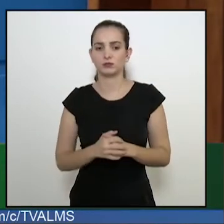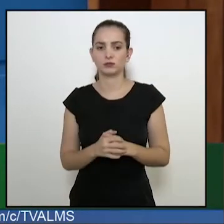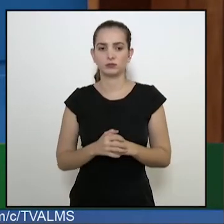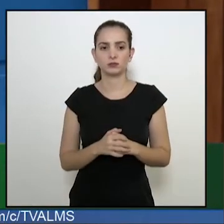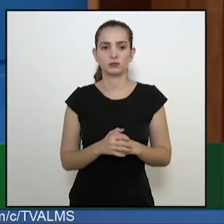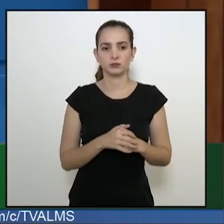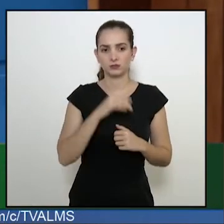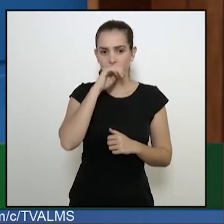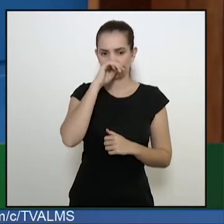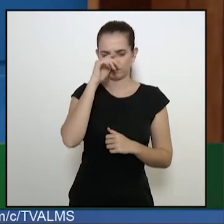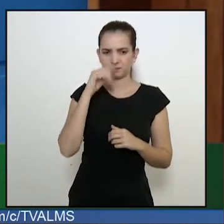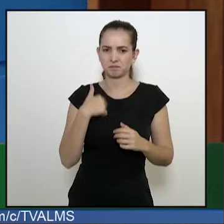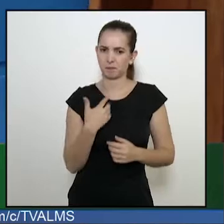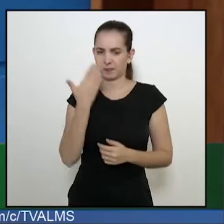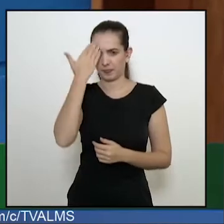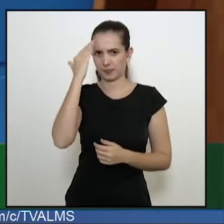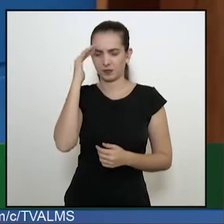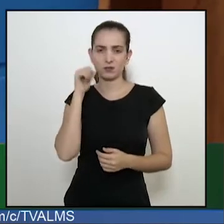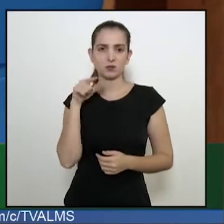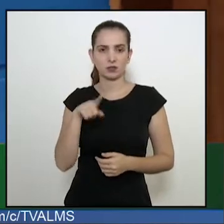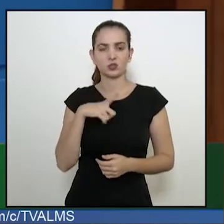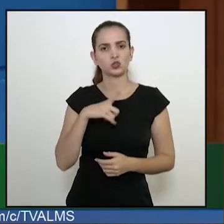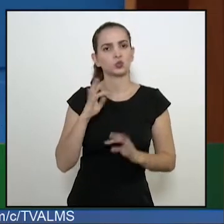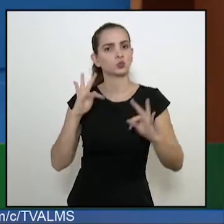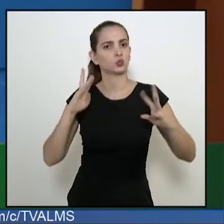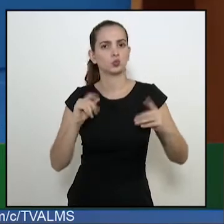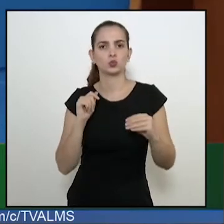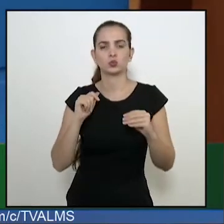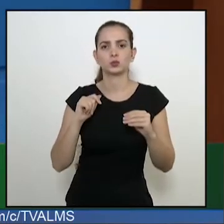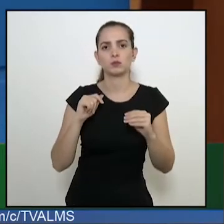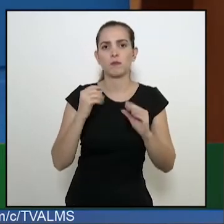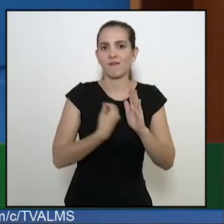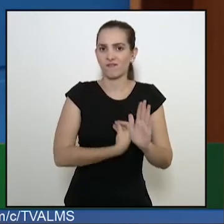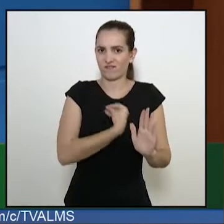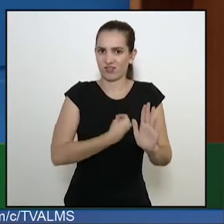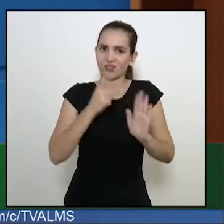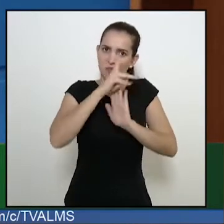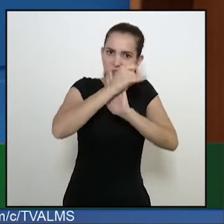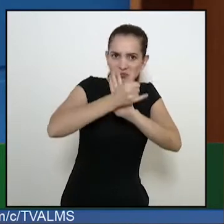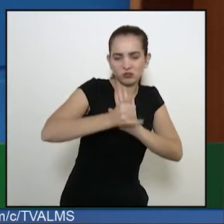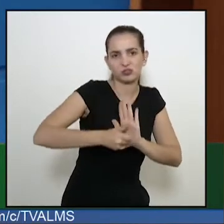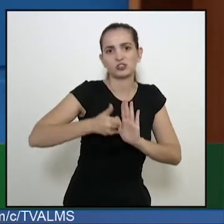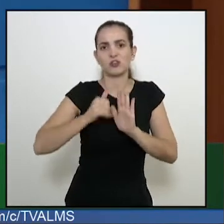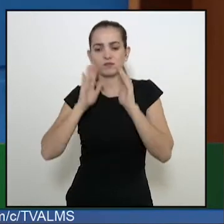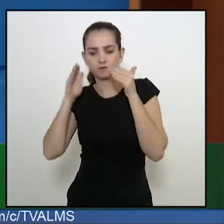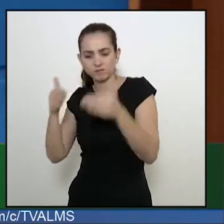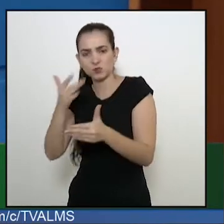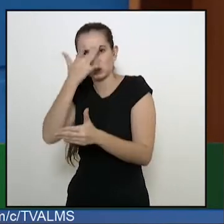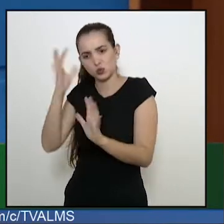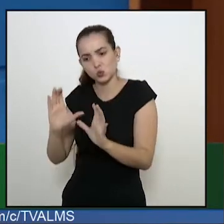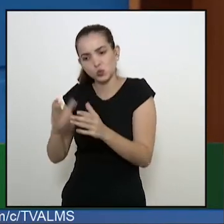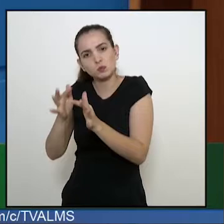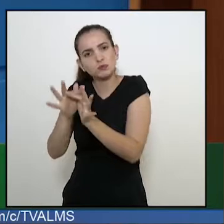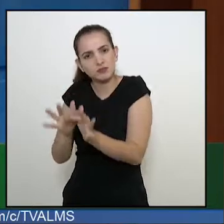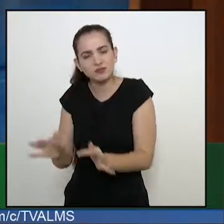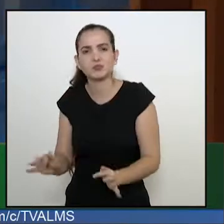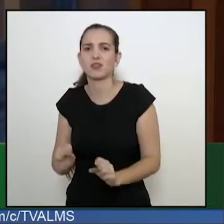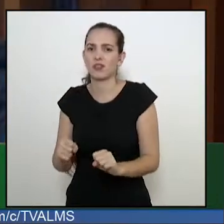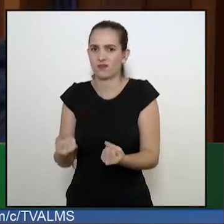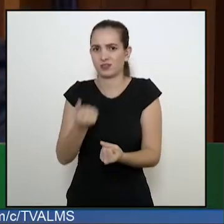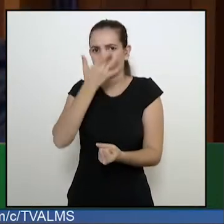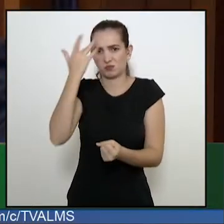Entendo que ela tinha todo um projeto de vida voltado para as minorias, para a defesa daqueles que